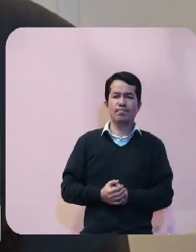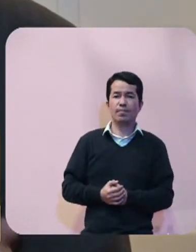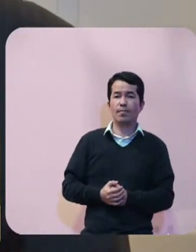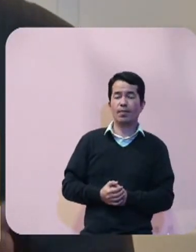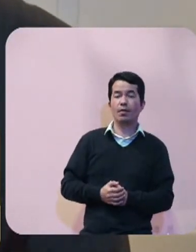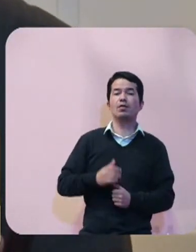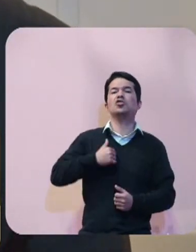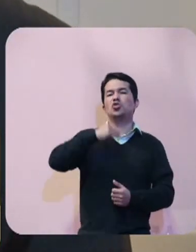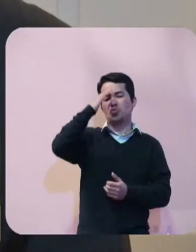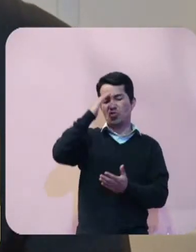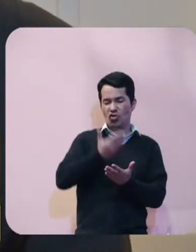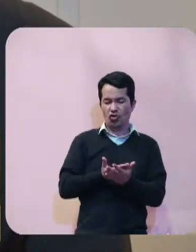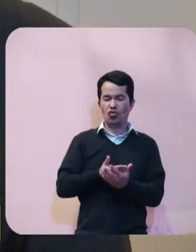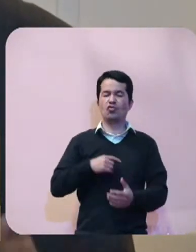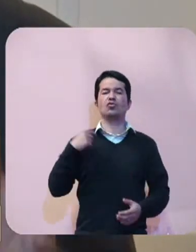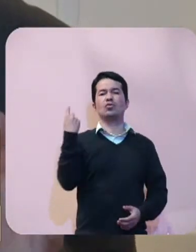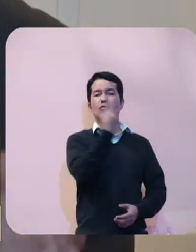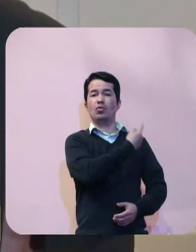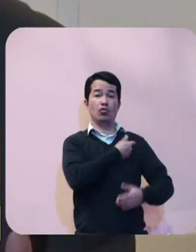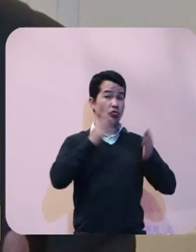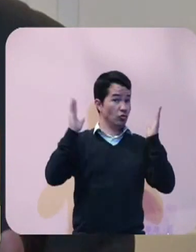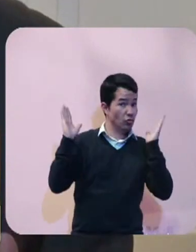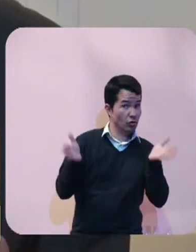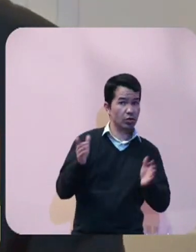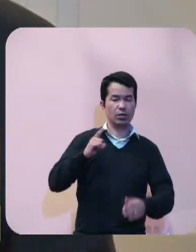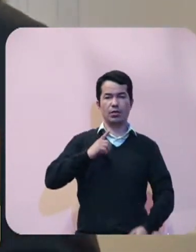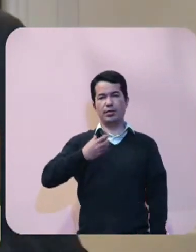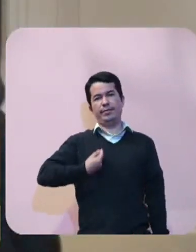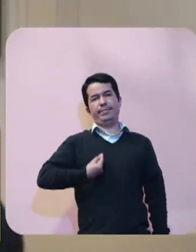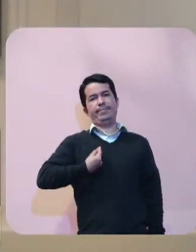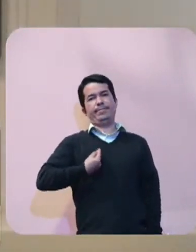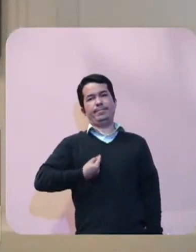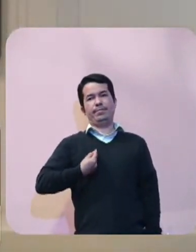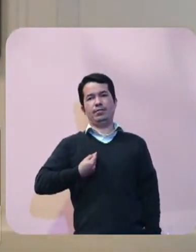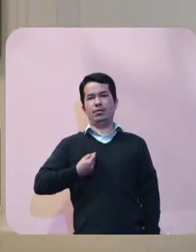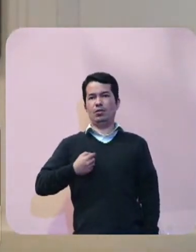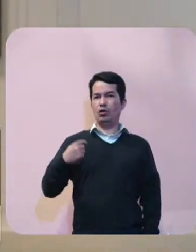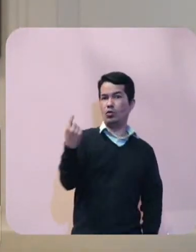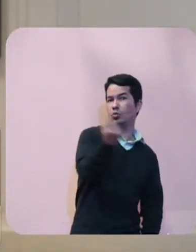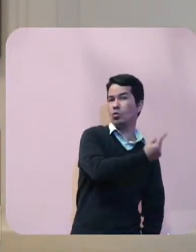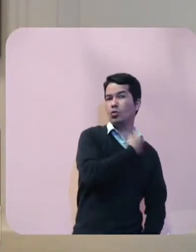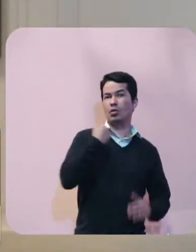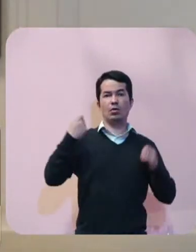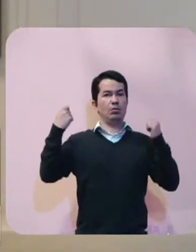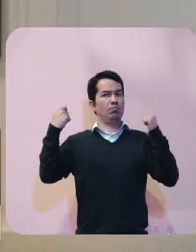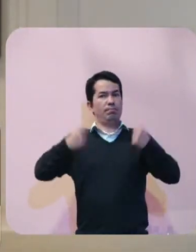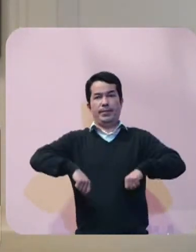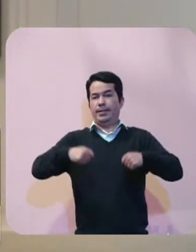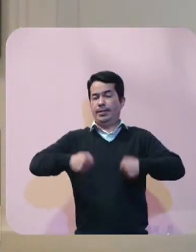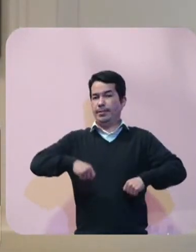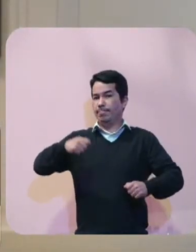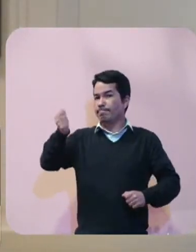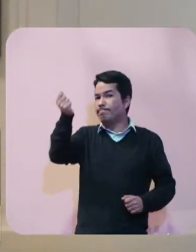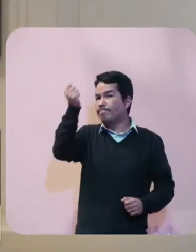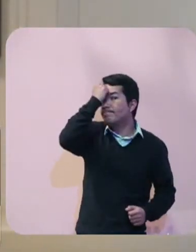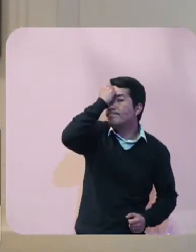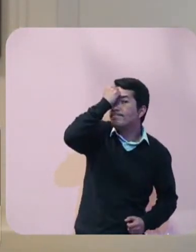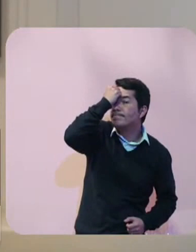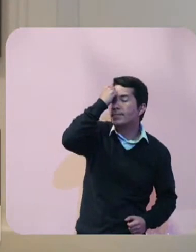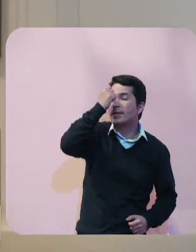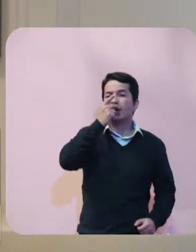de conversão de pais para os filhos e de filhos para os